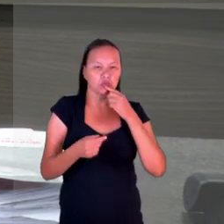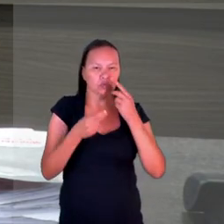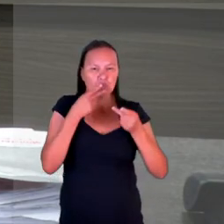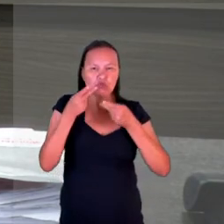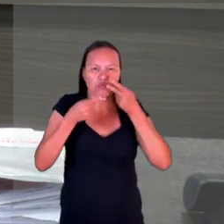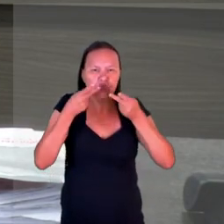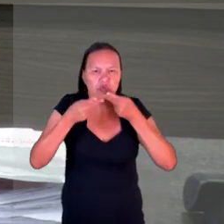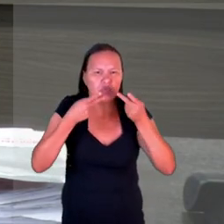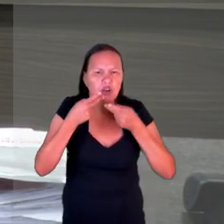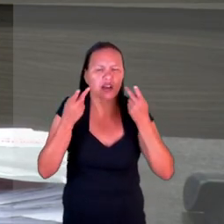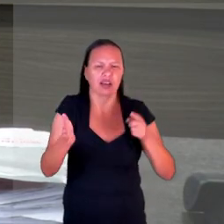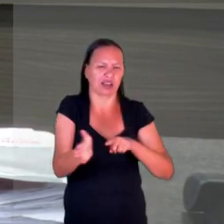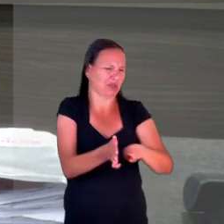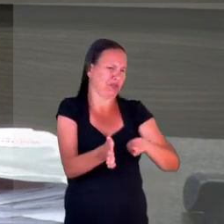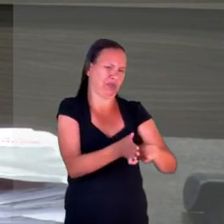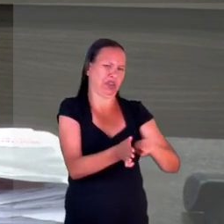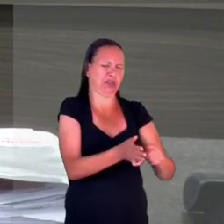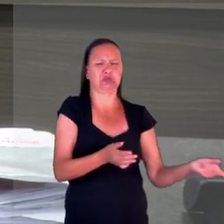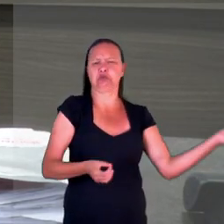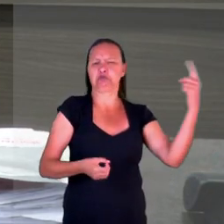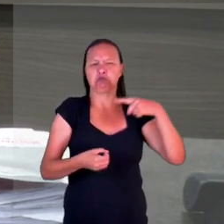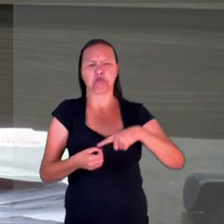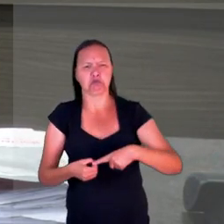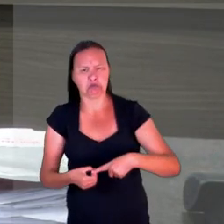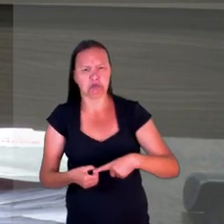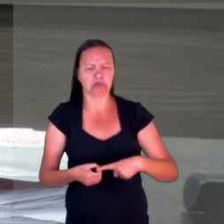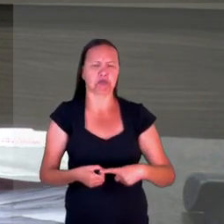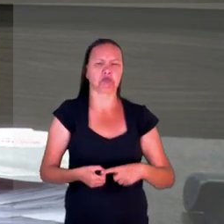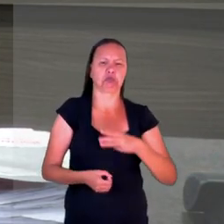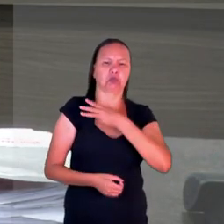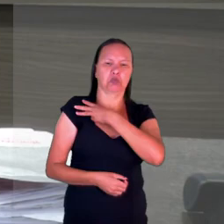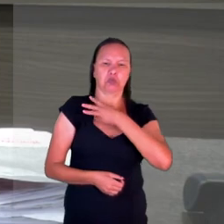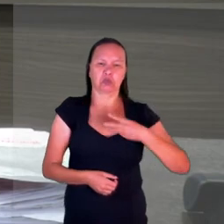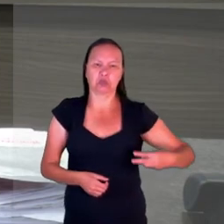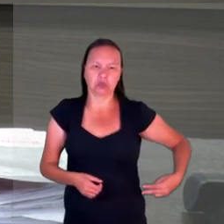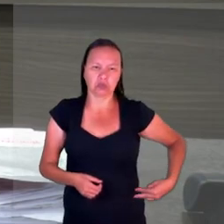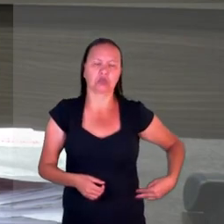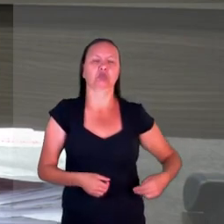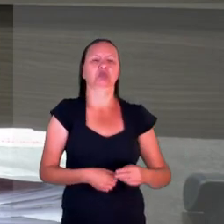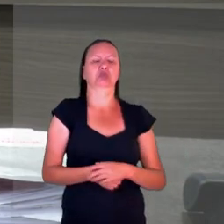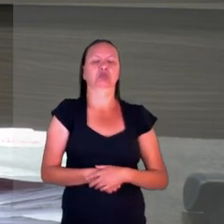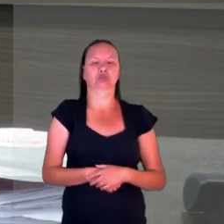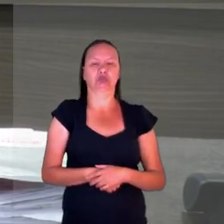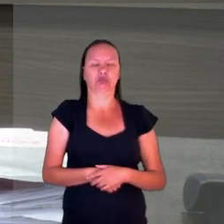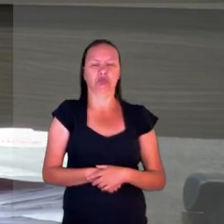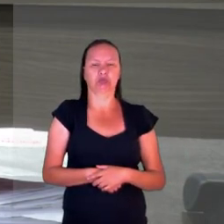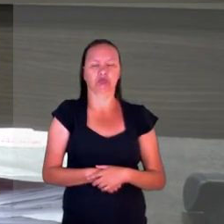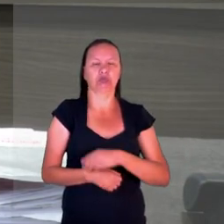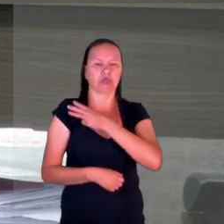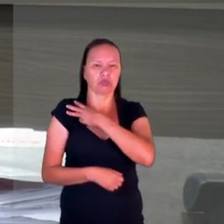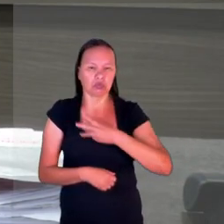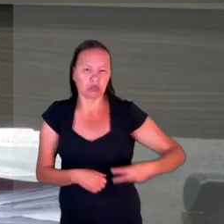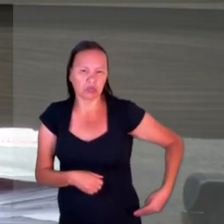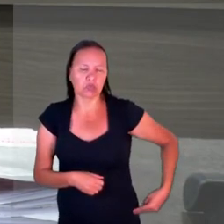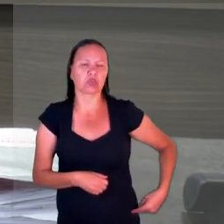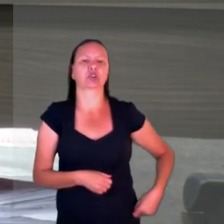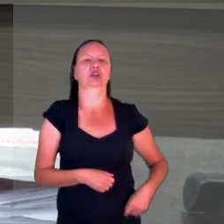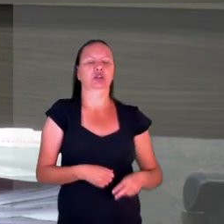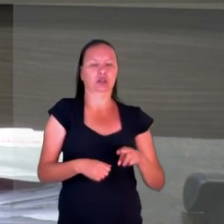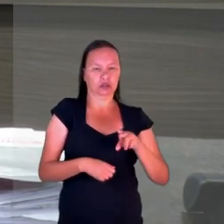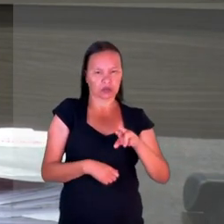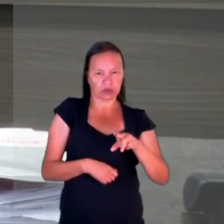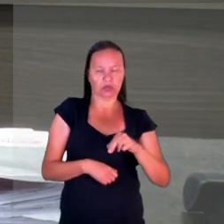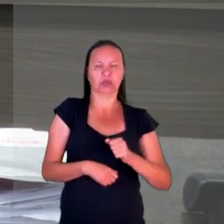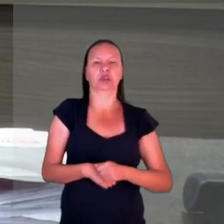ou ou pode ser trazido para o Ministério Público através de procedimento próprio um procedimento administrativo para que ele cumpra